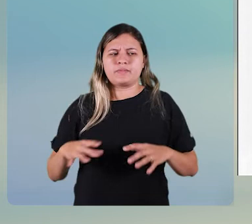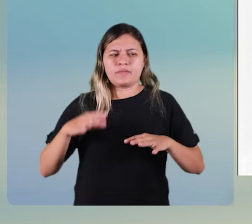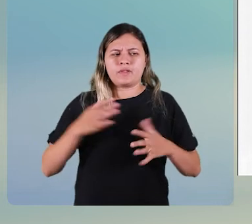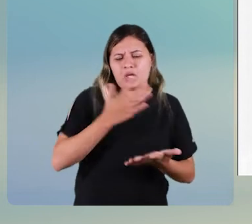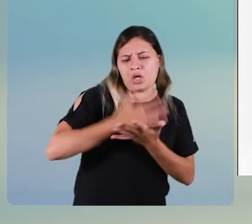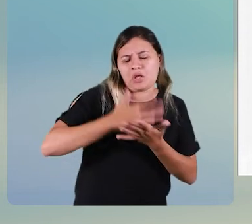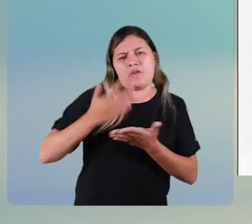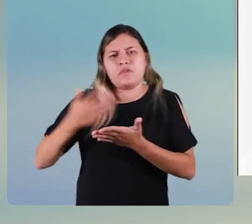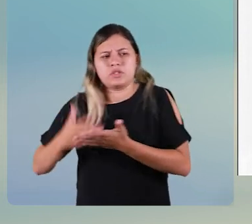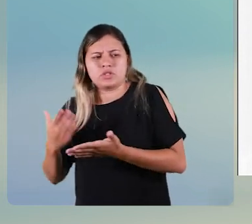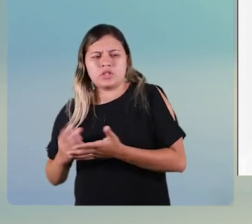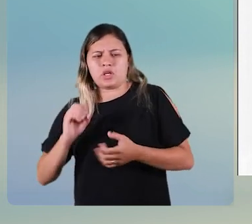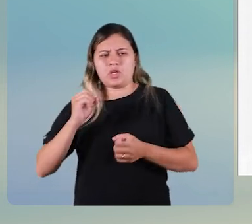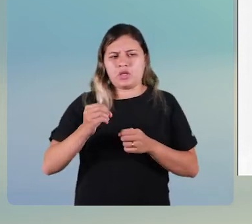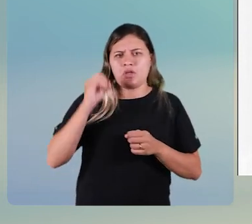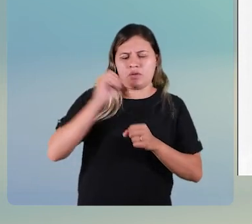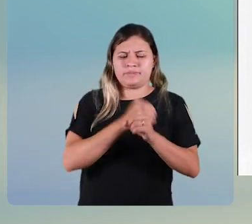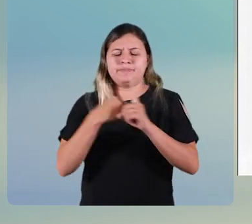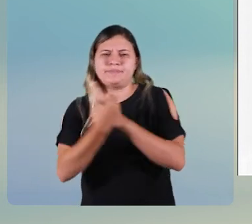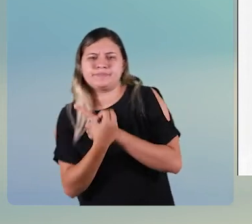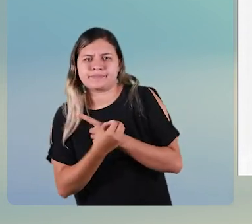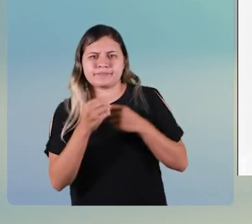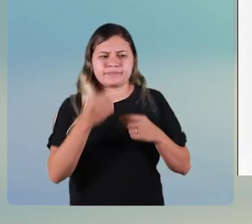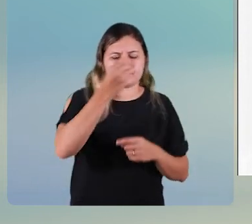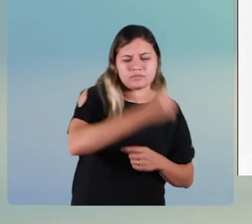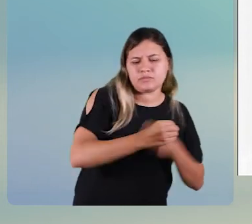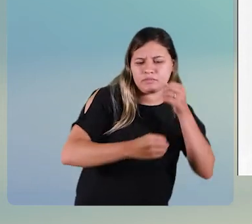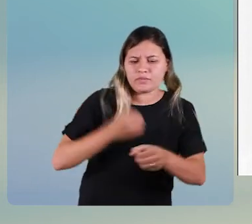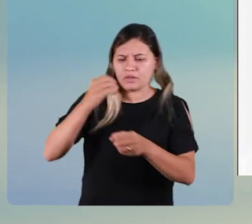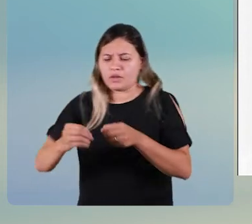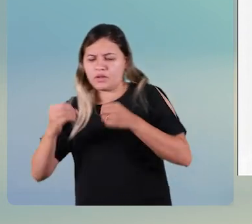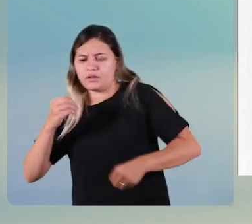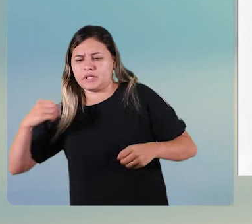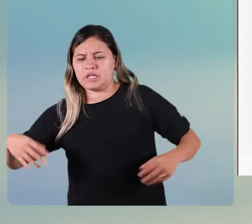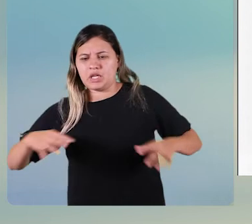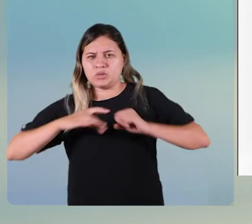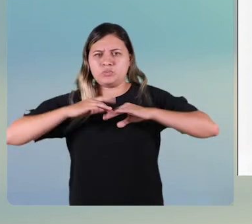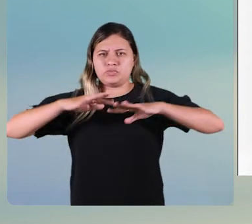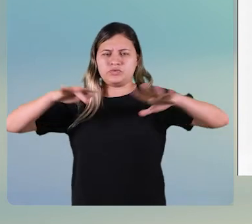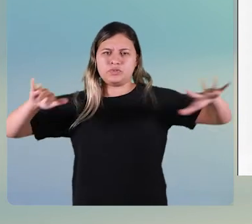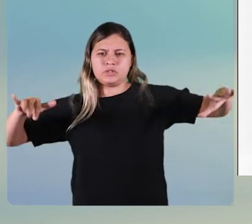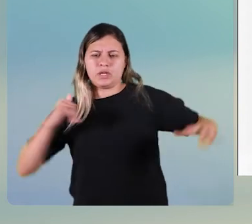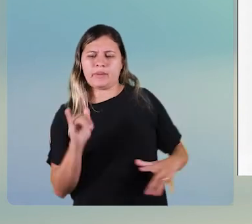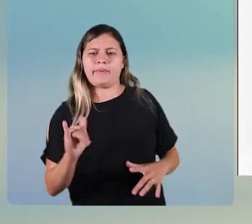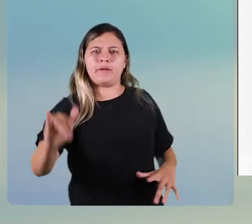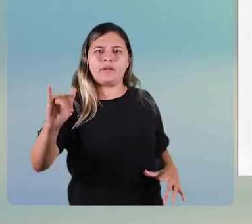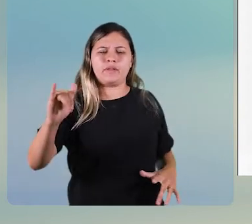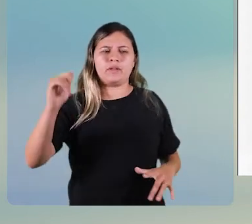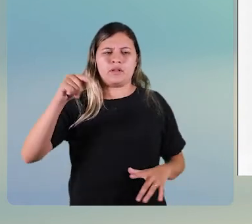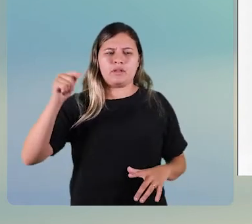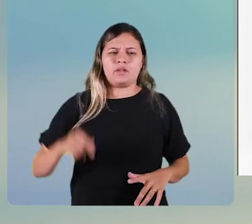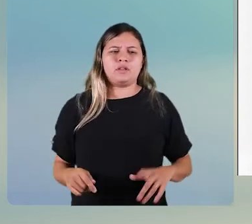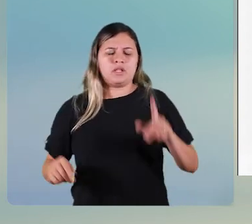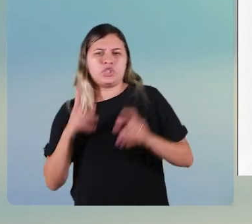acontecer? Eles se desintegram, se transformam em outro elemento mais estável e liberam energia. É o processo que vocês estão